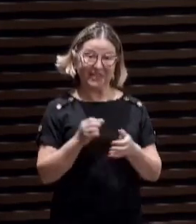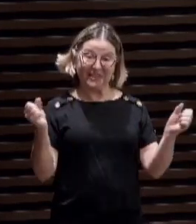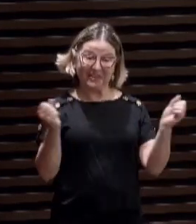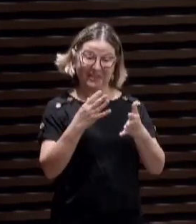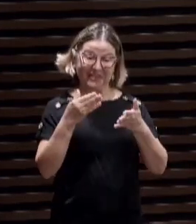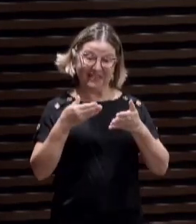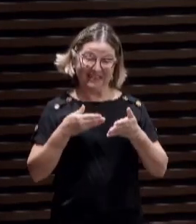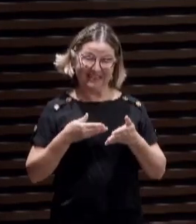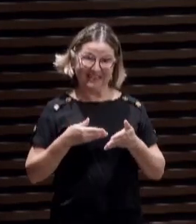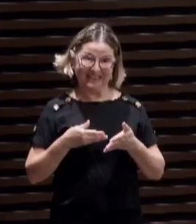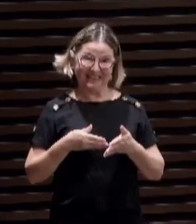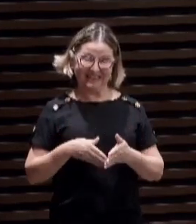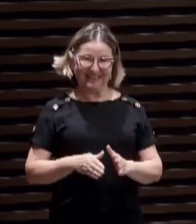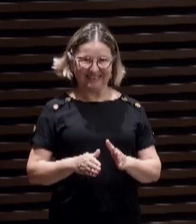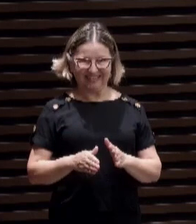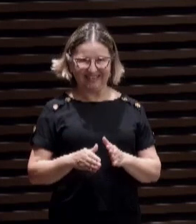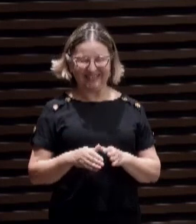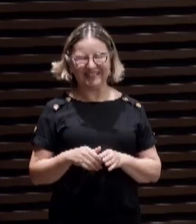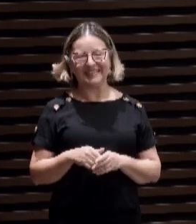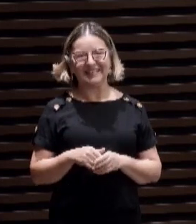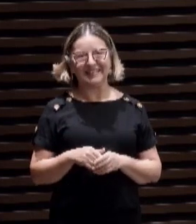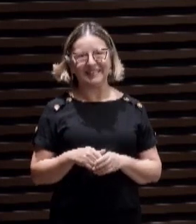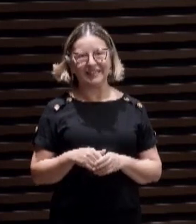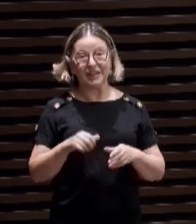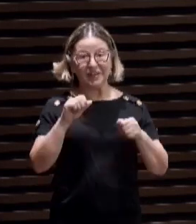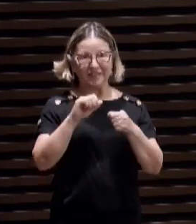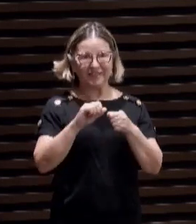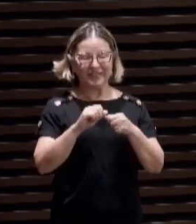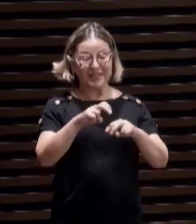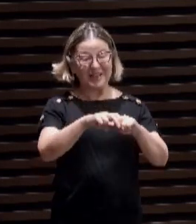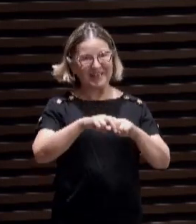nascimento são realizados por Deus,